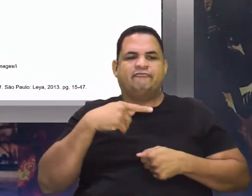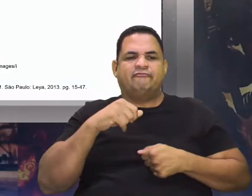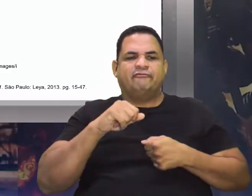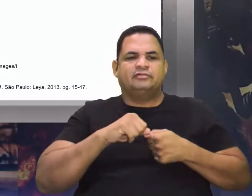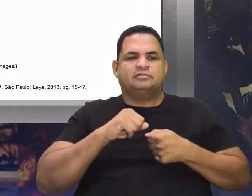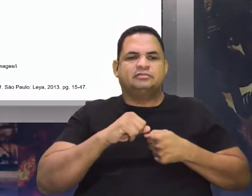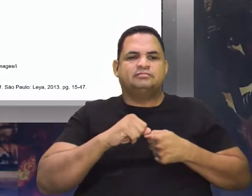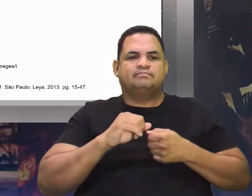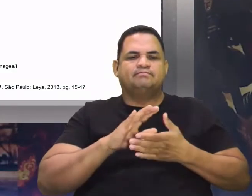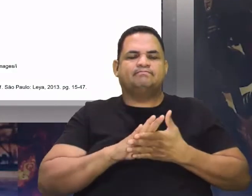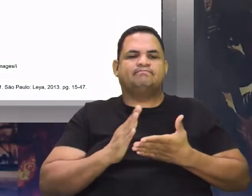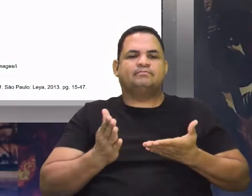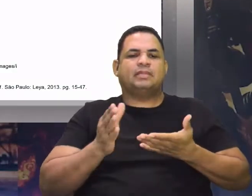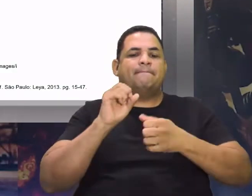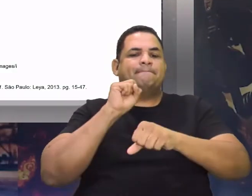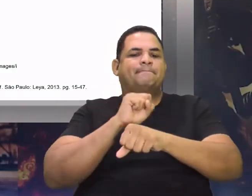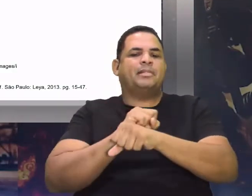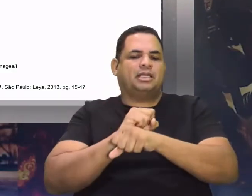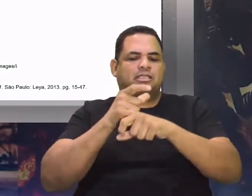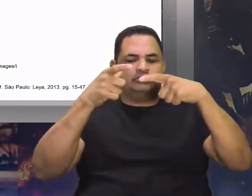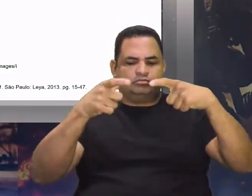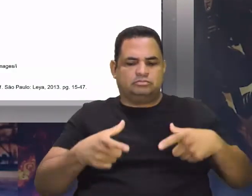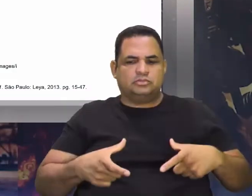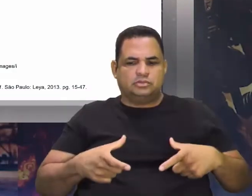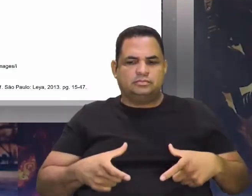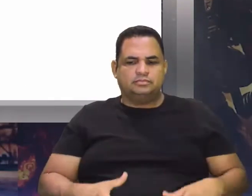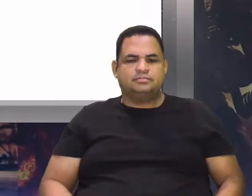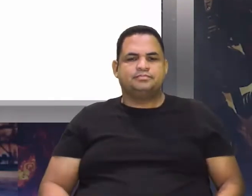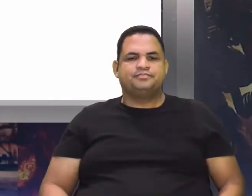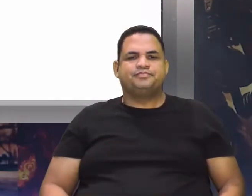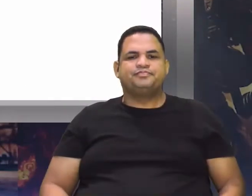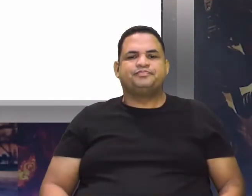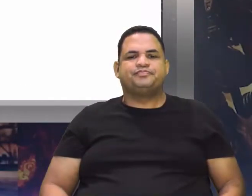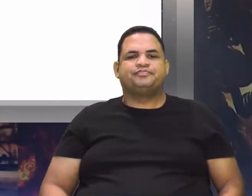é porque ele está estagnado em um local.